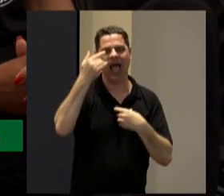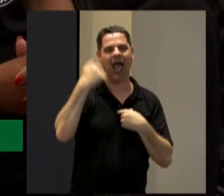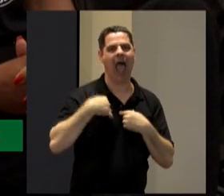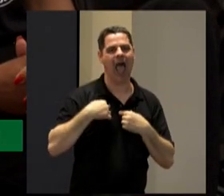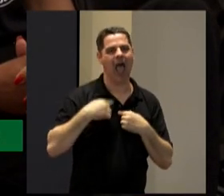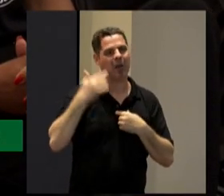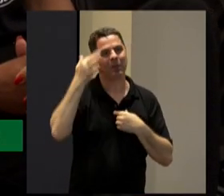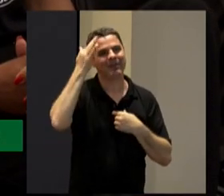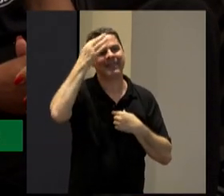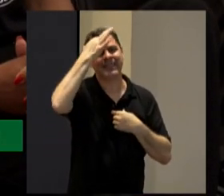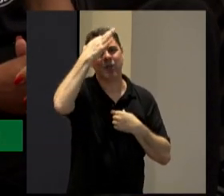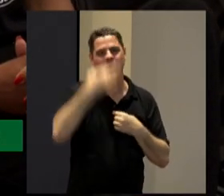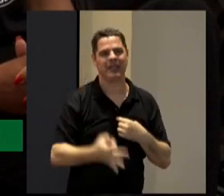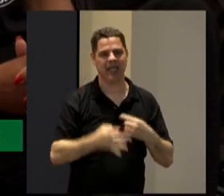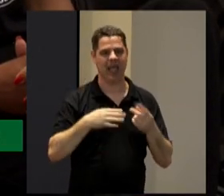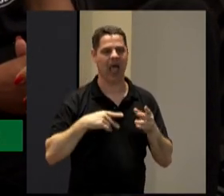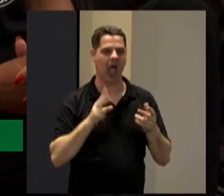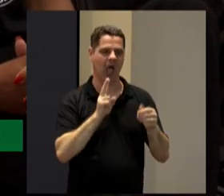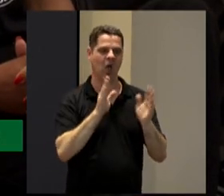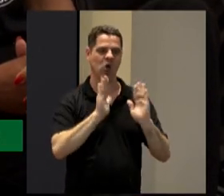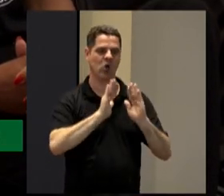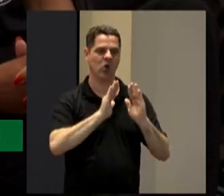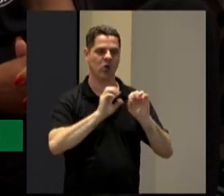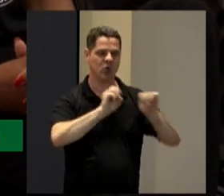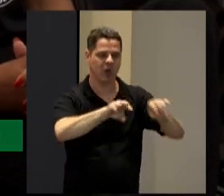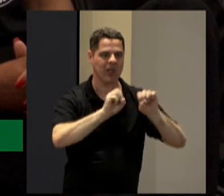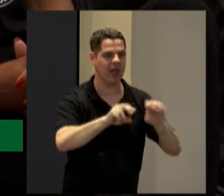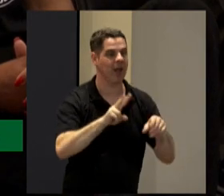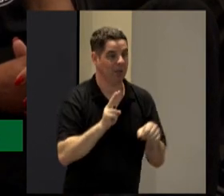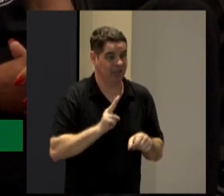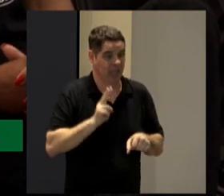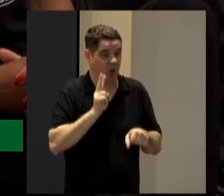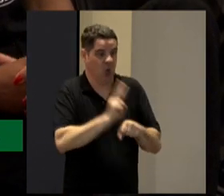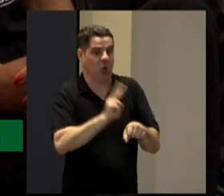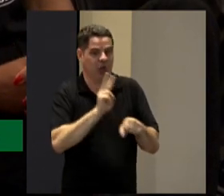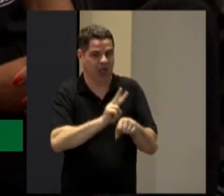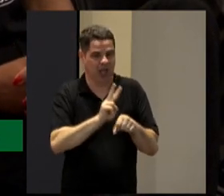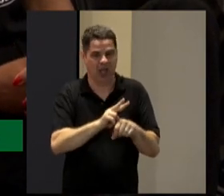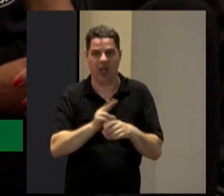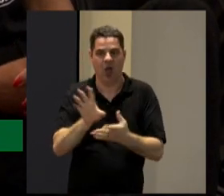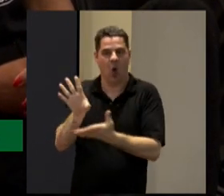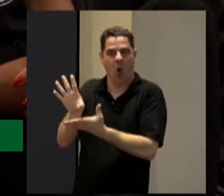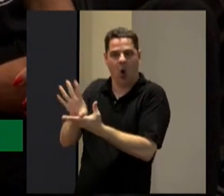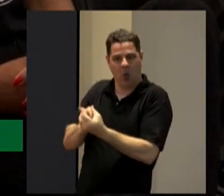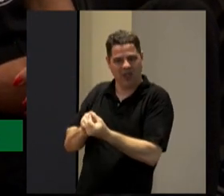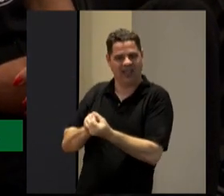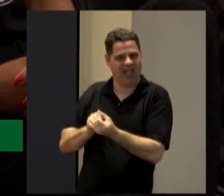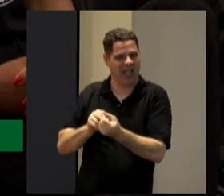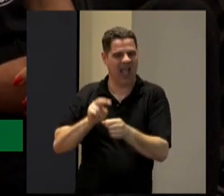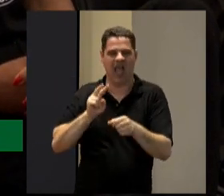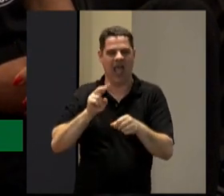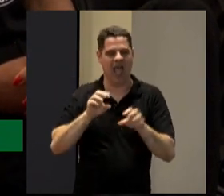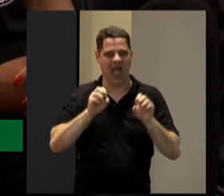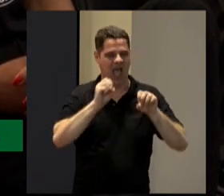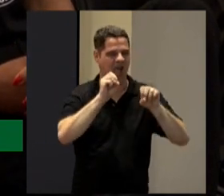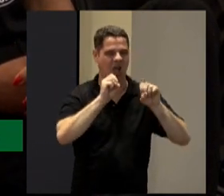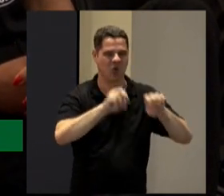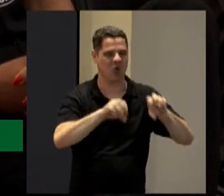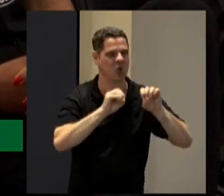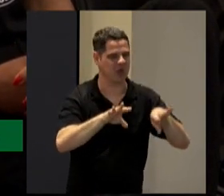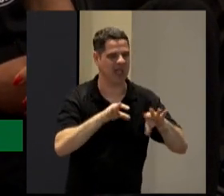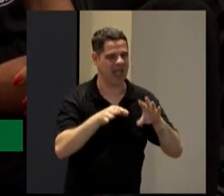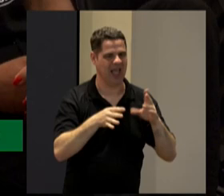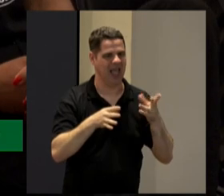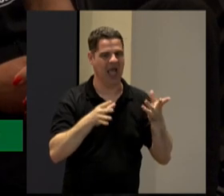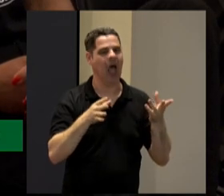é vigilância. E aí, se me permite, professor, repetir o senhor, a educação não autoriza,